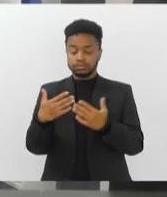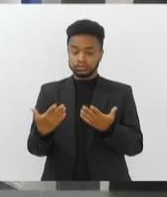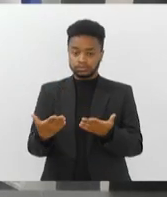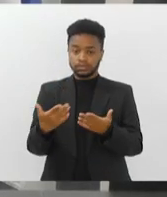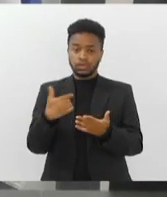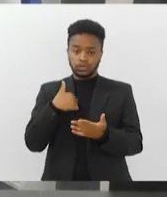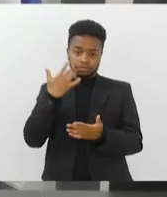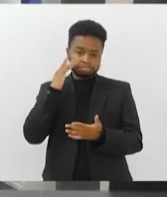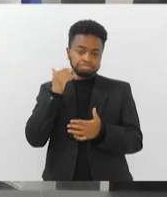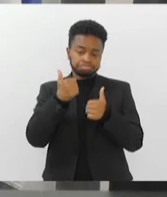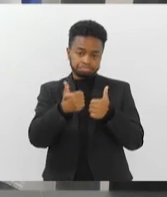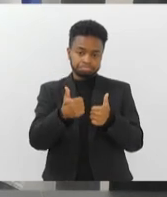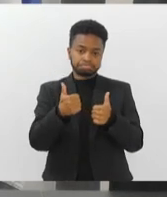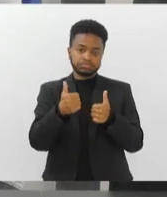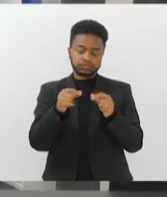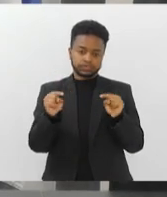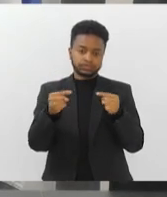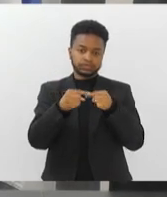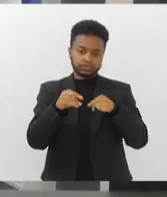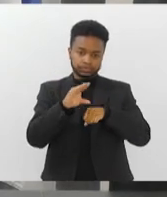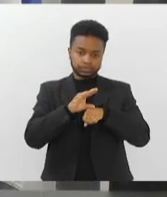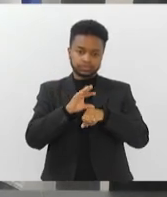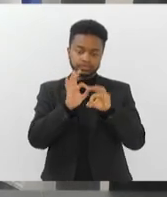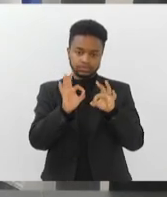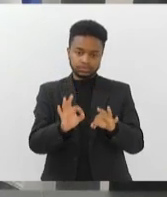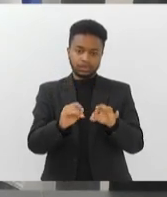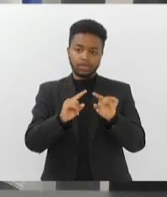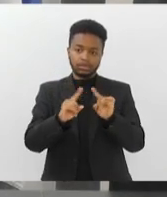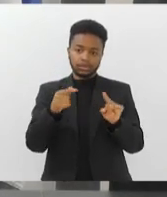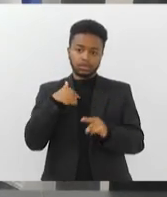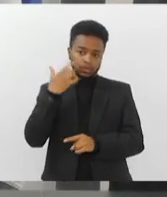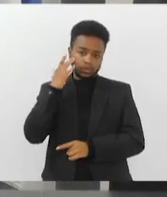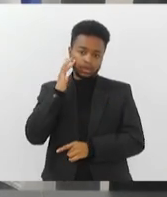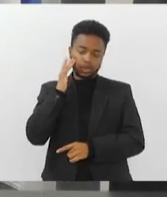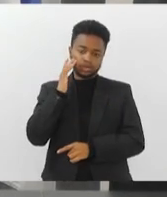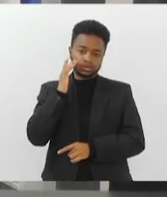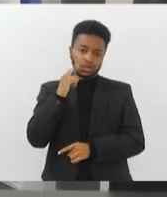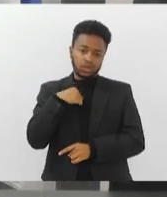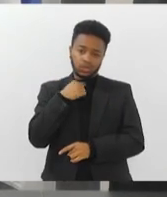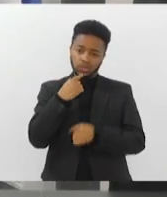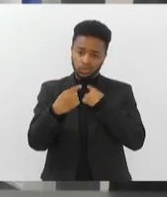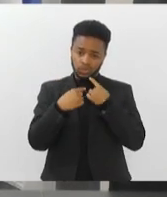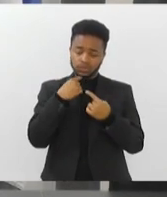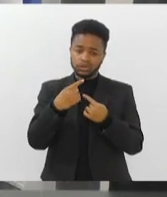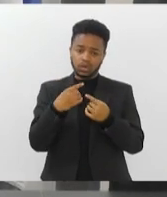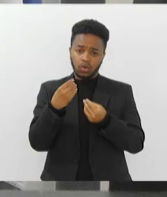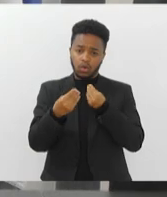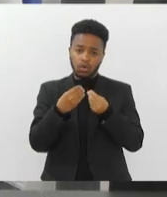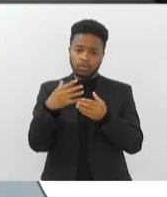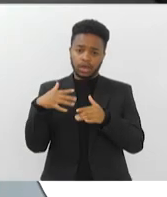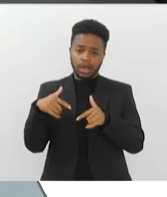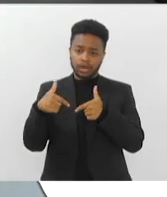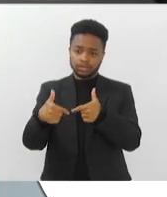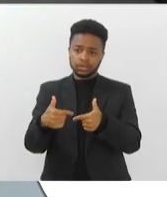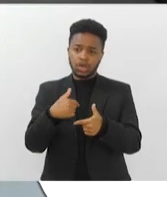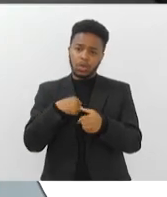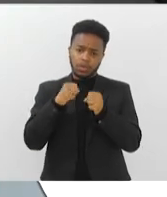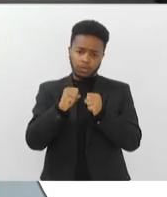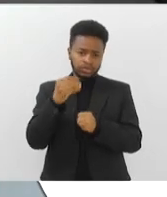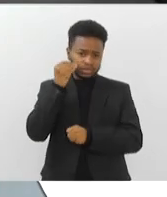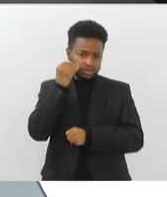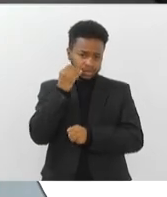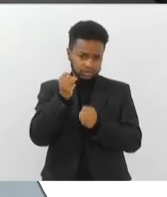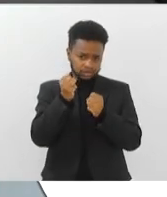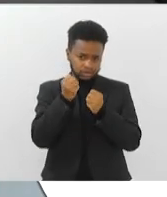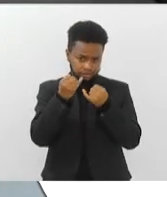considere pertinente, constitucional, legítimo o projeto, mas eu tenho dúvida nesse aspecto procedimental. Posso tentar tirar essa dúvida?